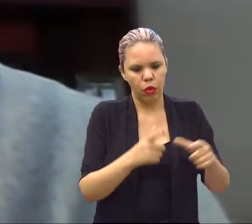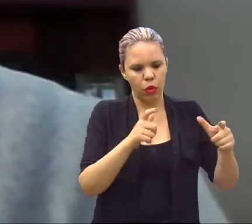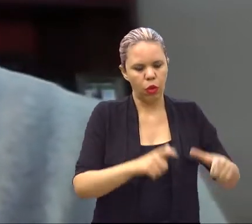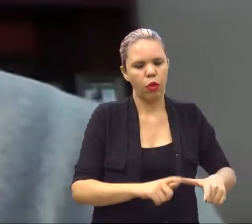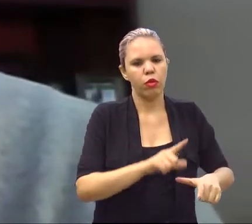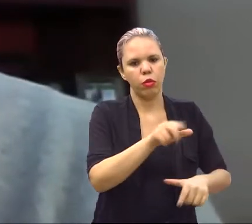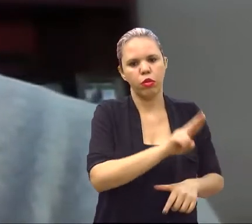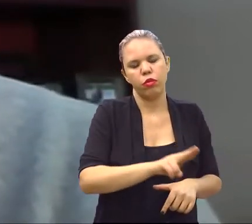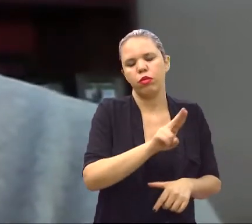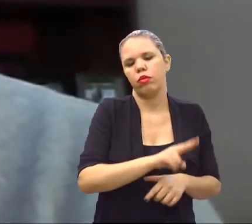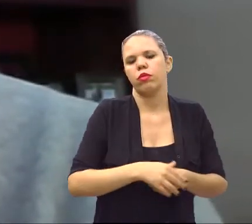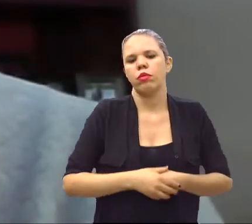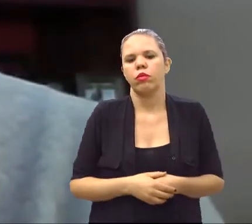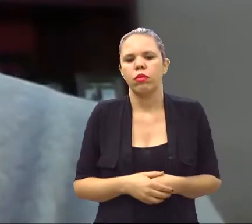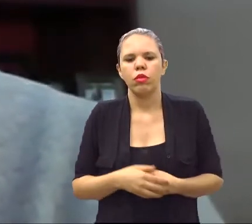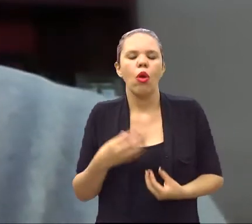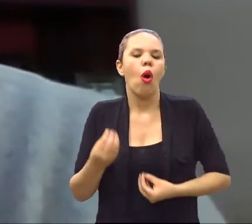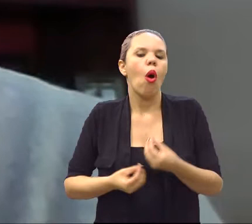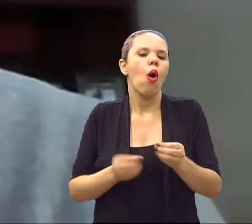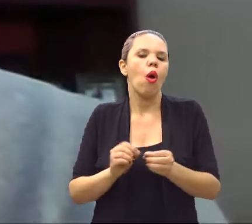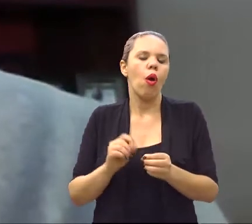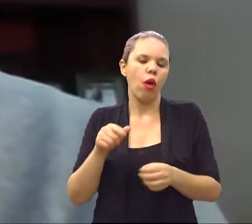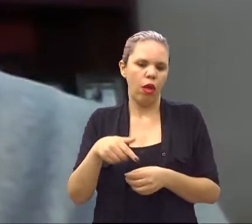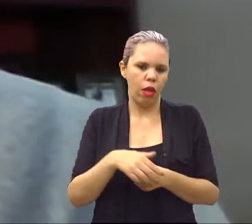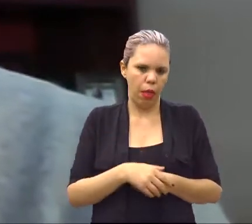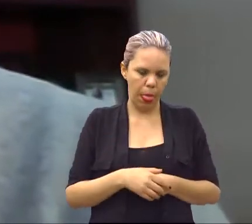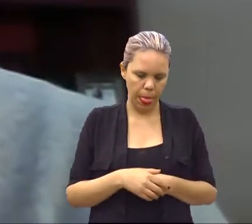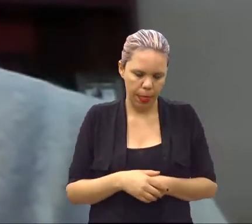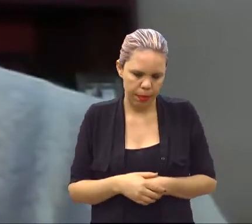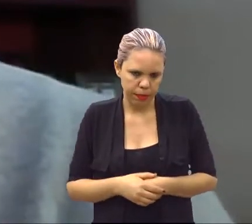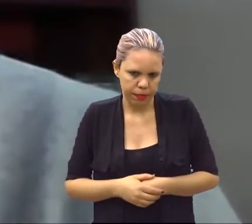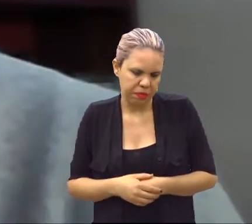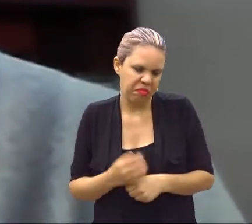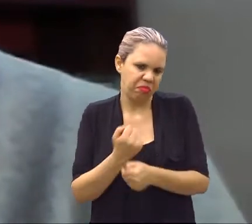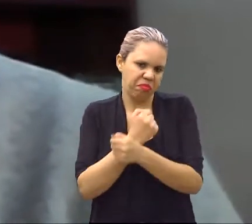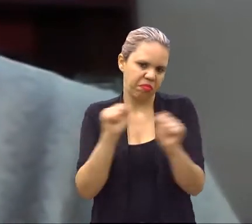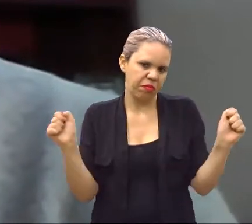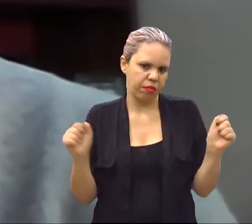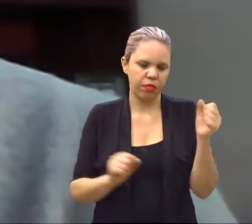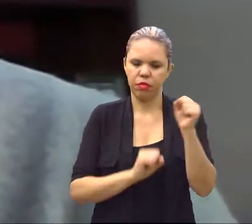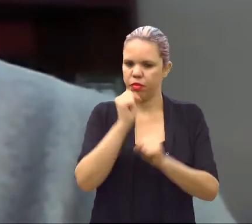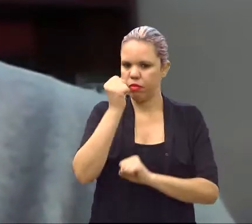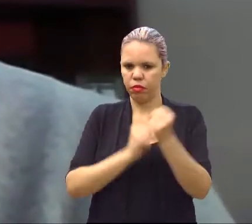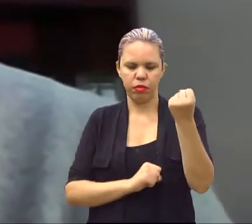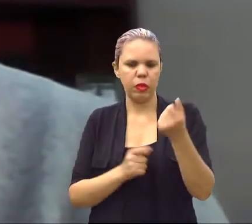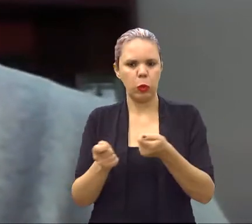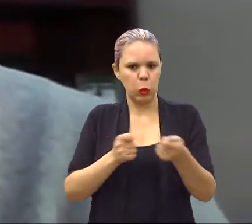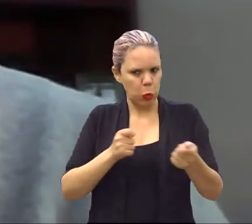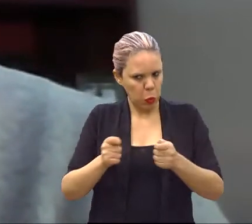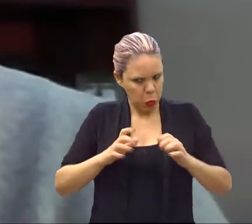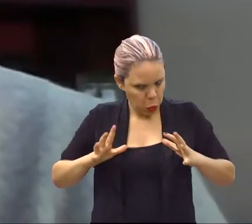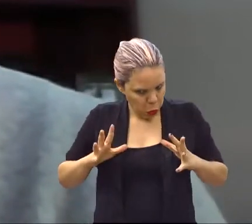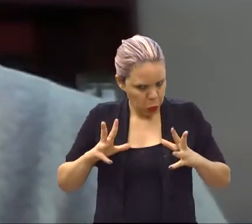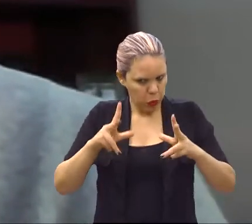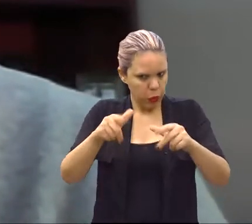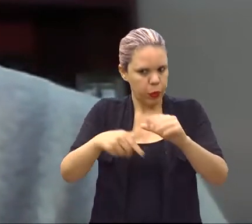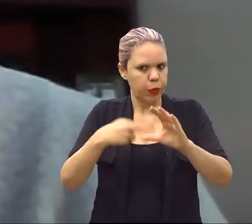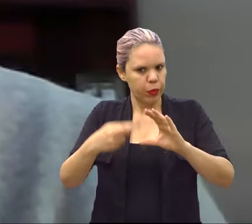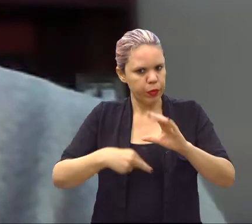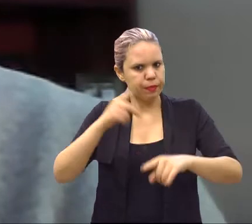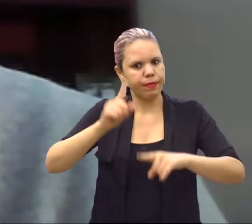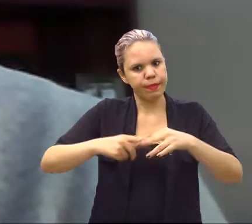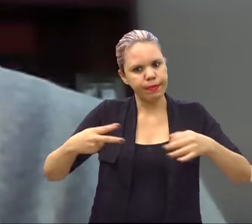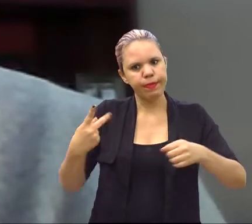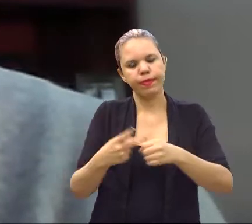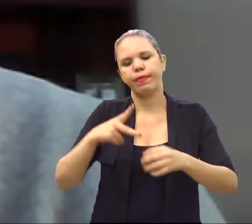no pós-consumo. Como que ele faz isso? É praticamente impossível uma indústria dar conta de todas as